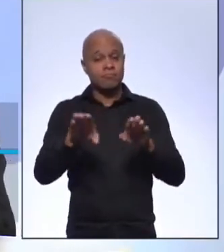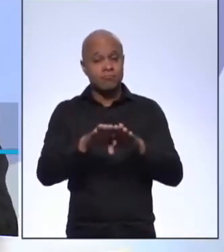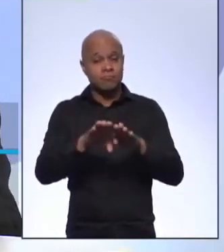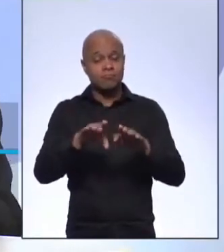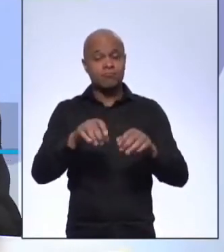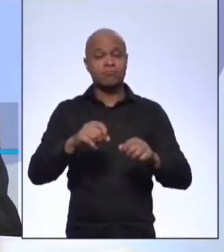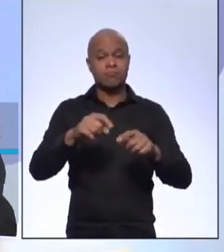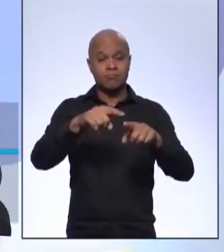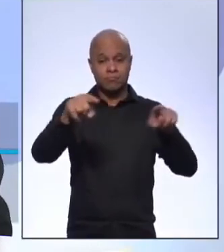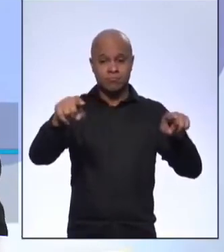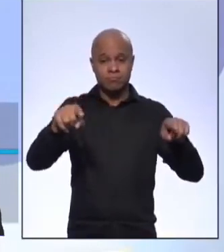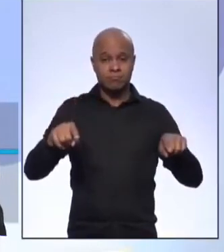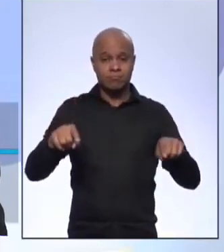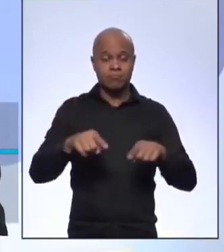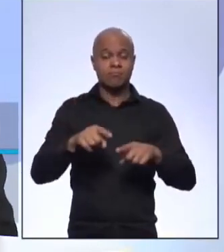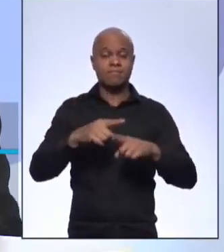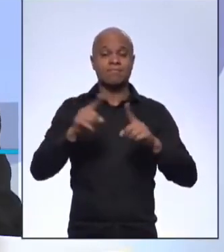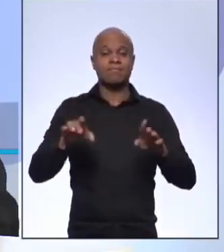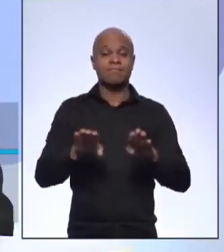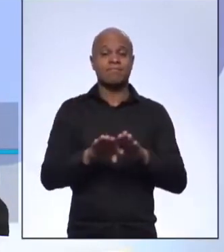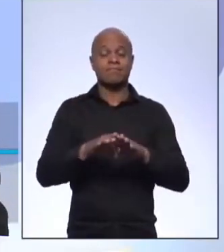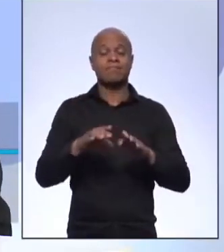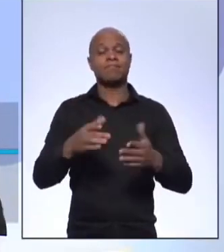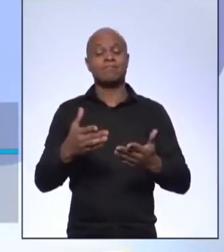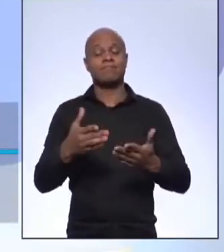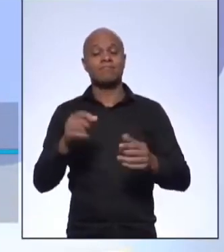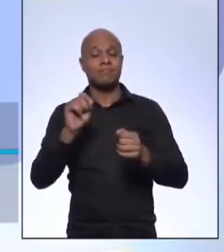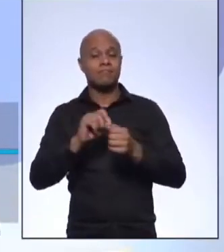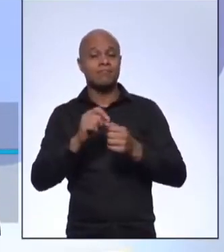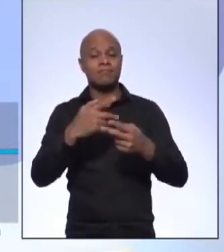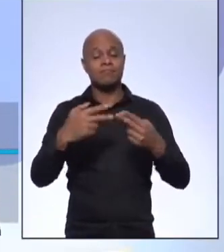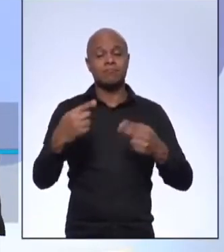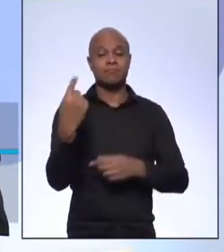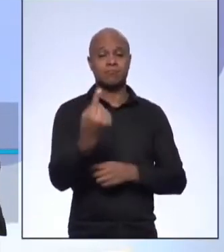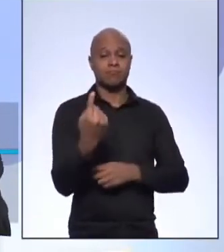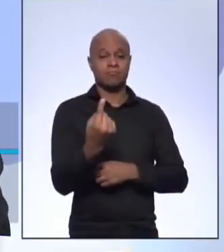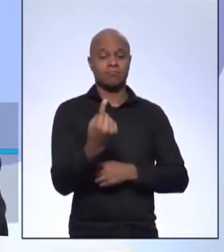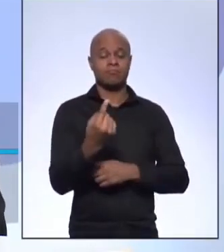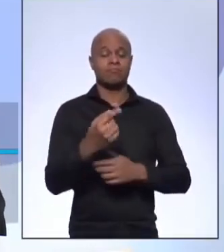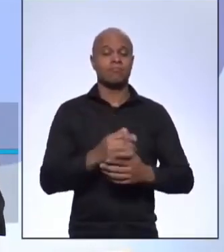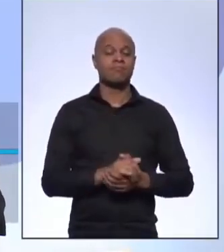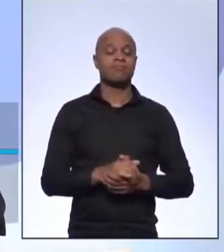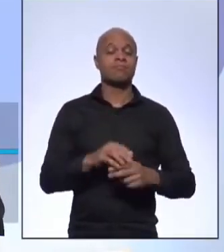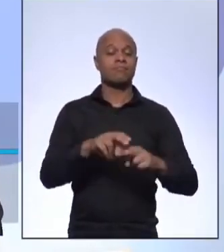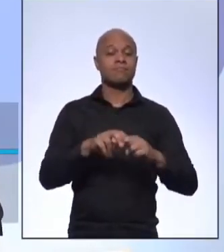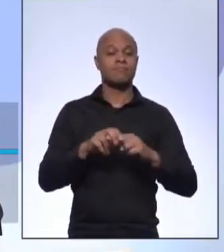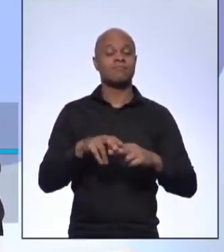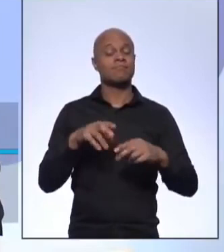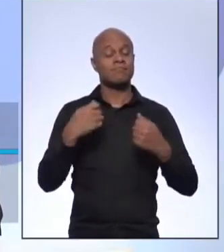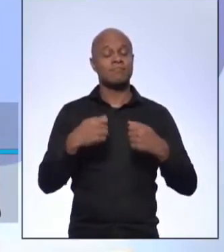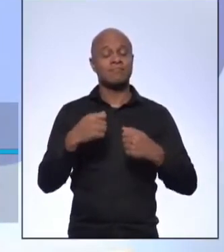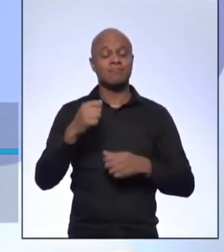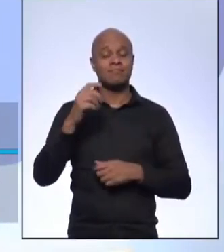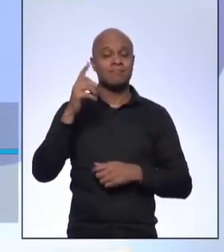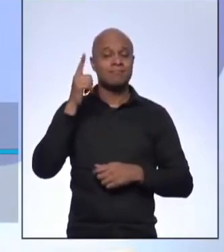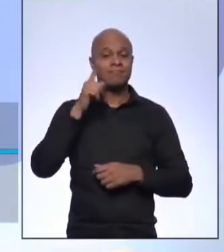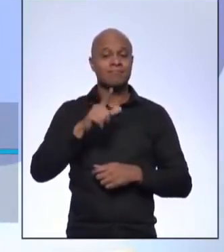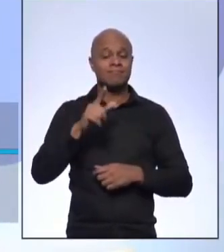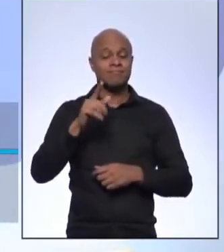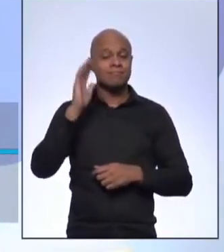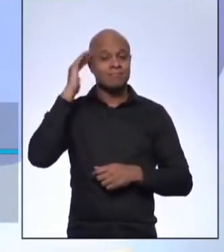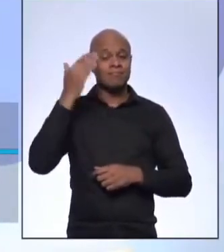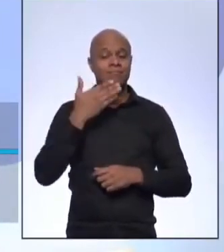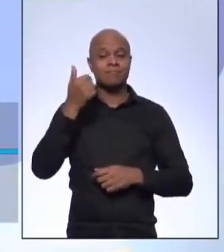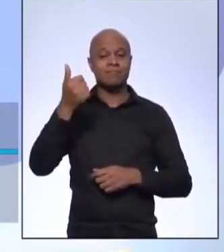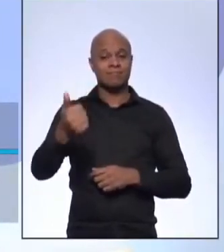contexto territorial, porém, ela trabalha, ela atua de forma autônoma. E, para isso, para que a gente consiga contextualizar um